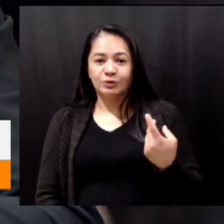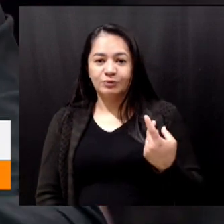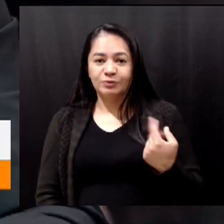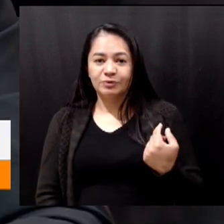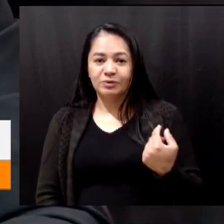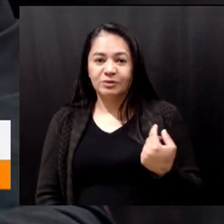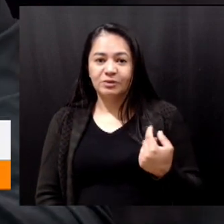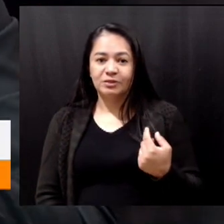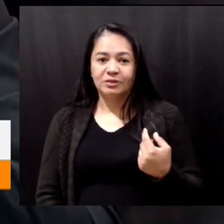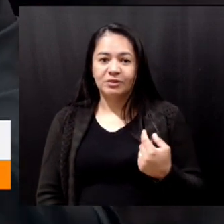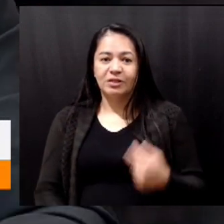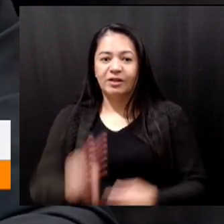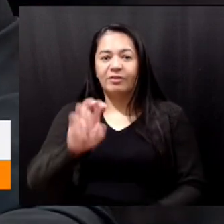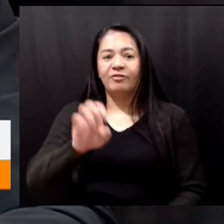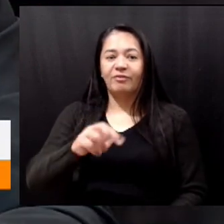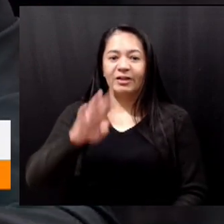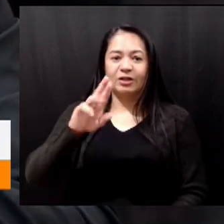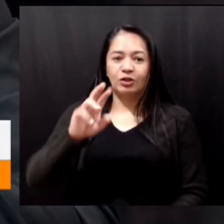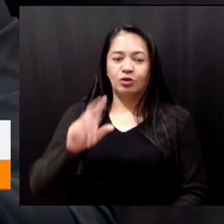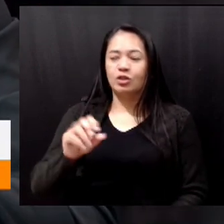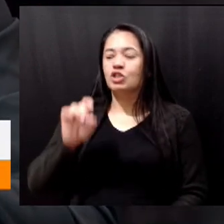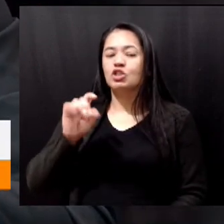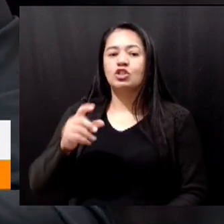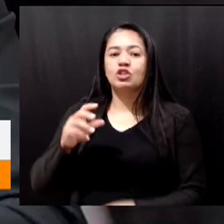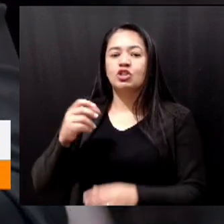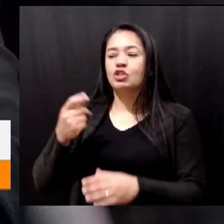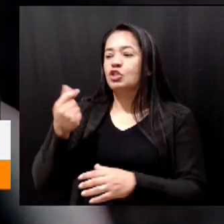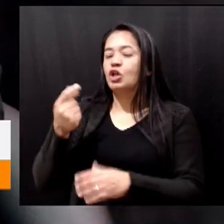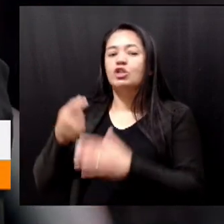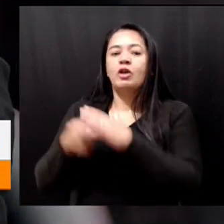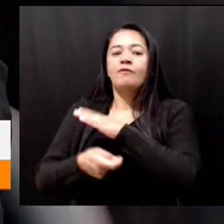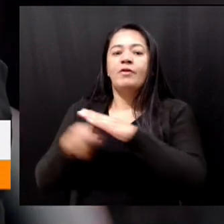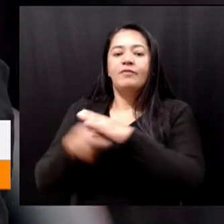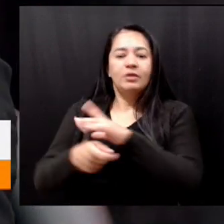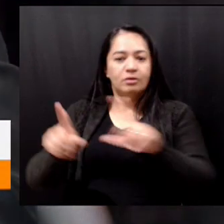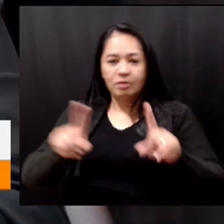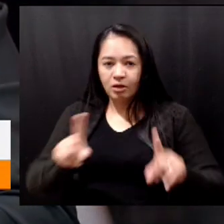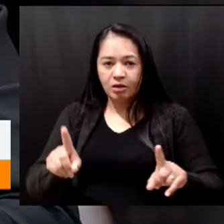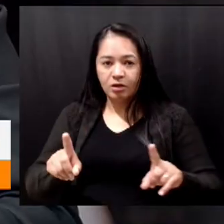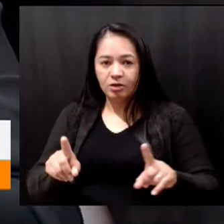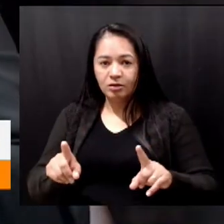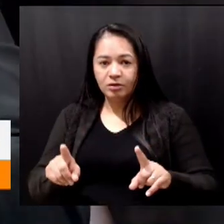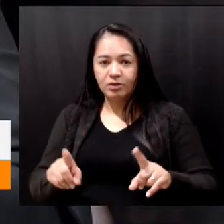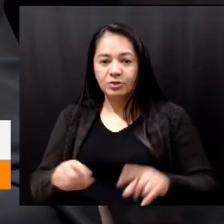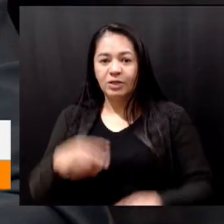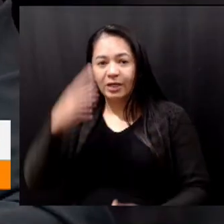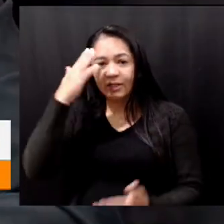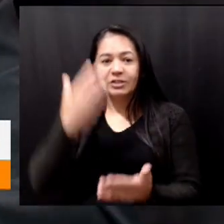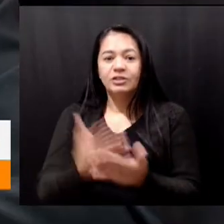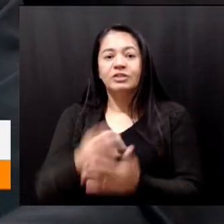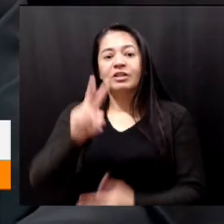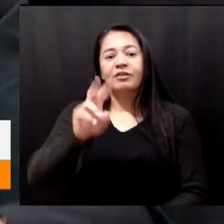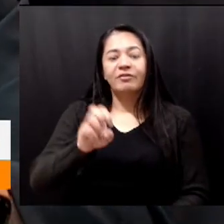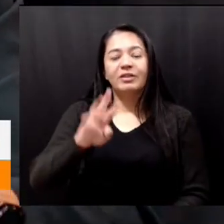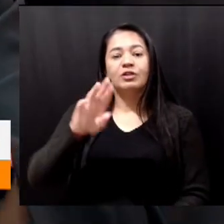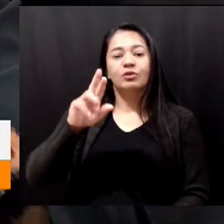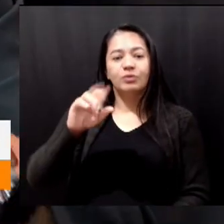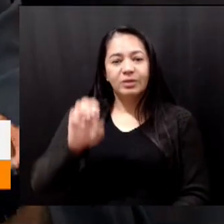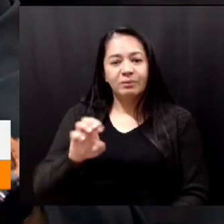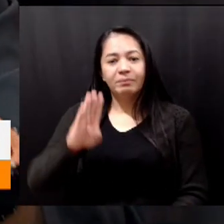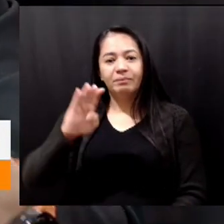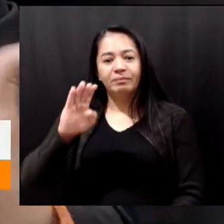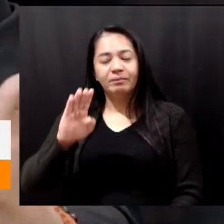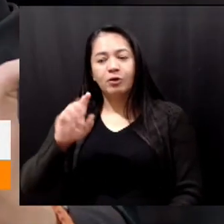capital, que é só colocar o dinheiro, fazer só investimento. A gente acredita em venture building, que é colocar,